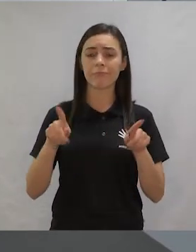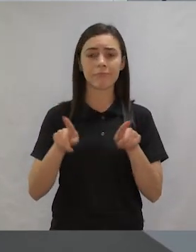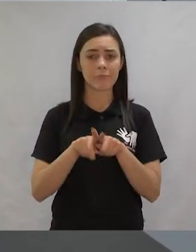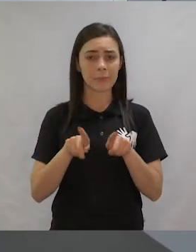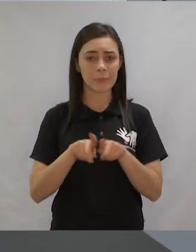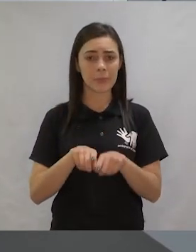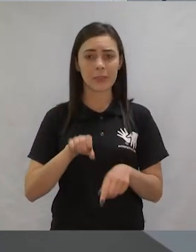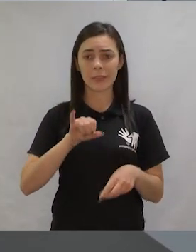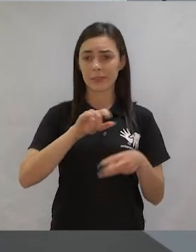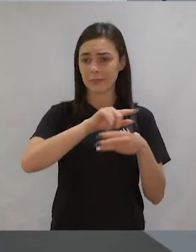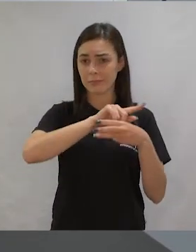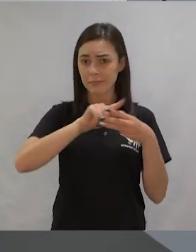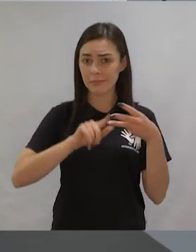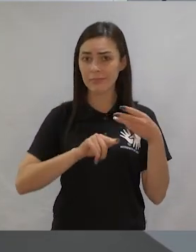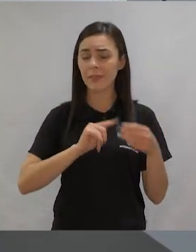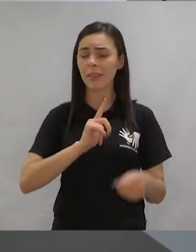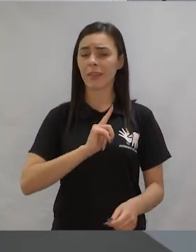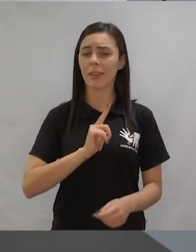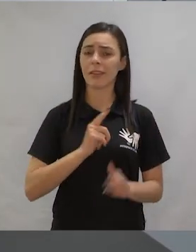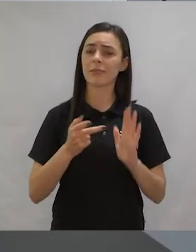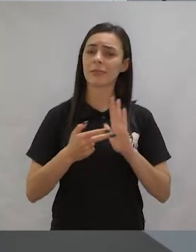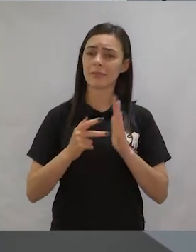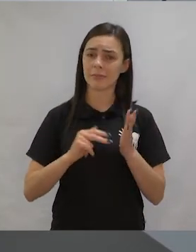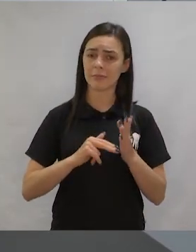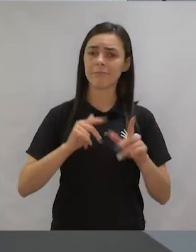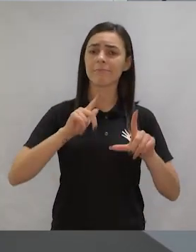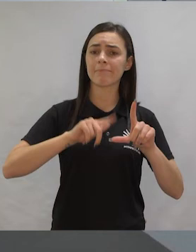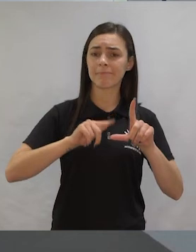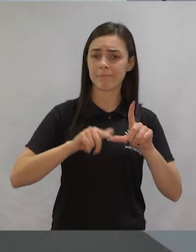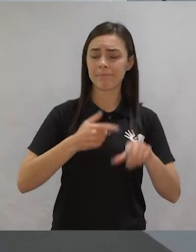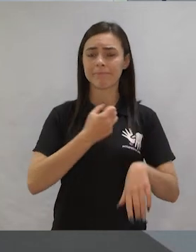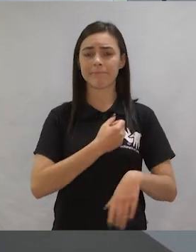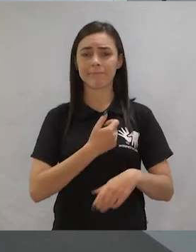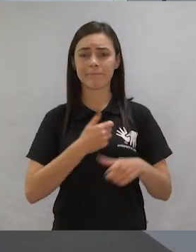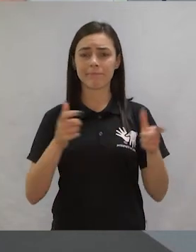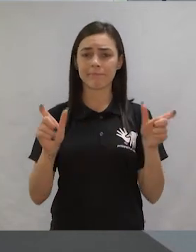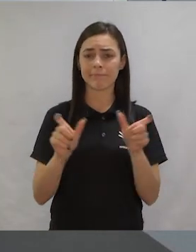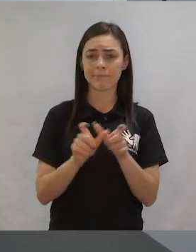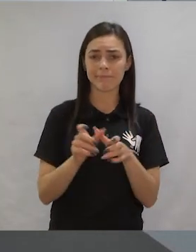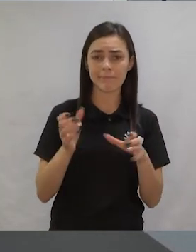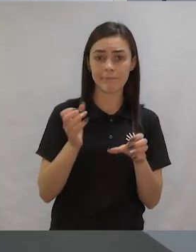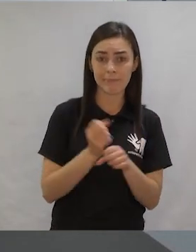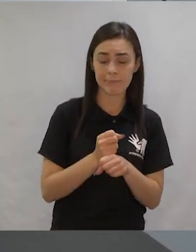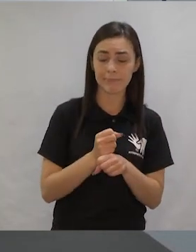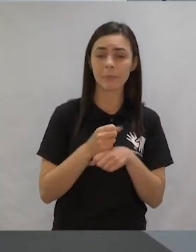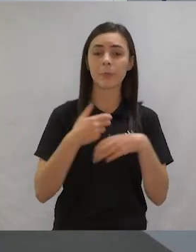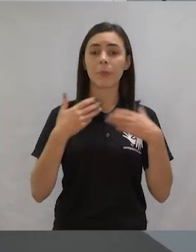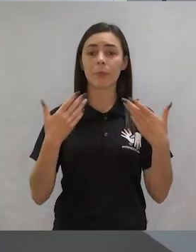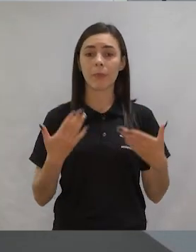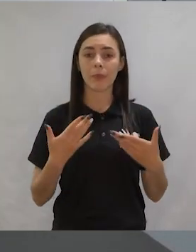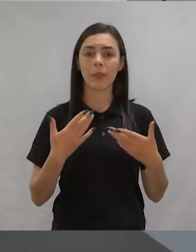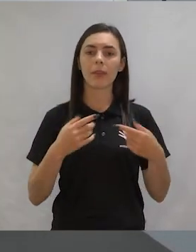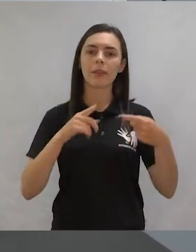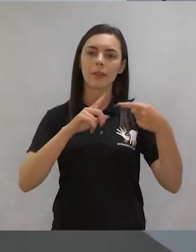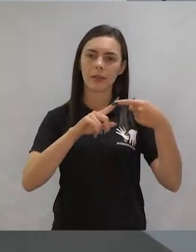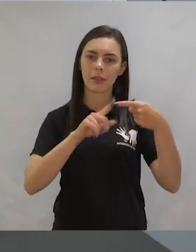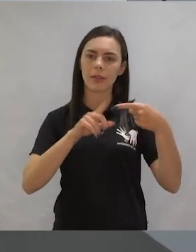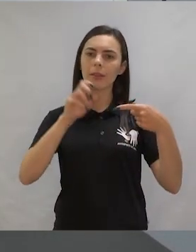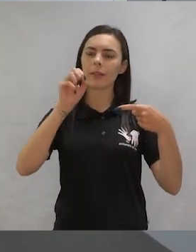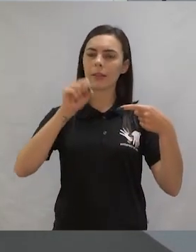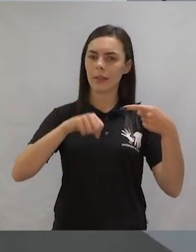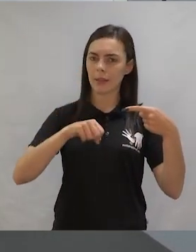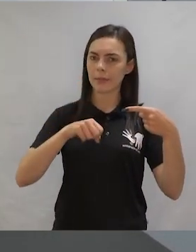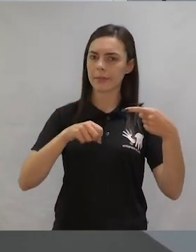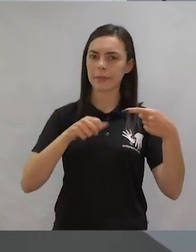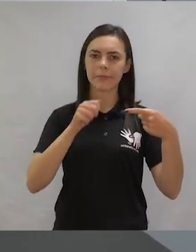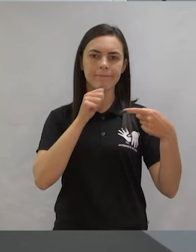operações. Então, se eu tenho tudo isso, eu tenho uma expressão algébrica. Então, a letra A é uma expressão